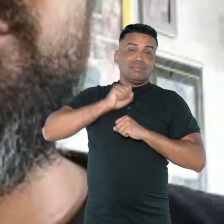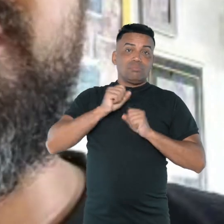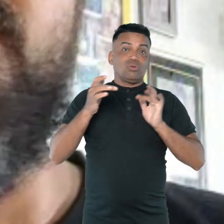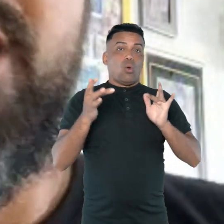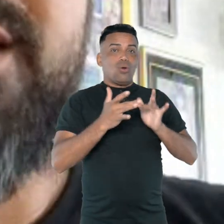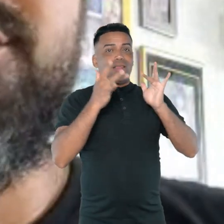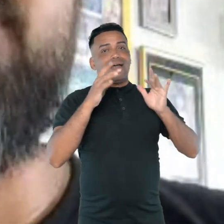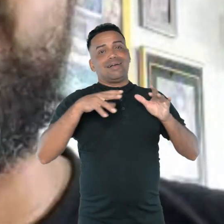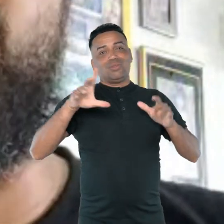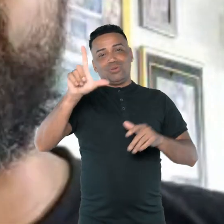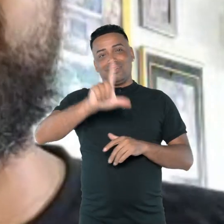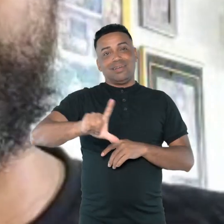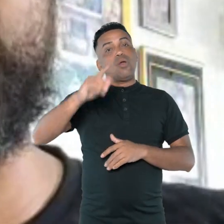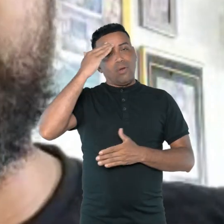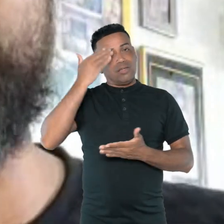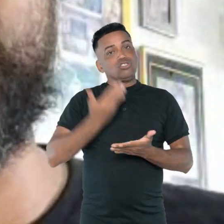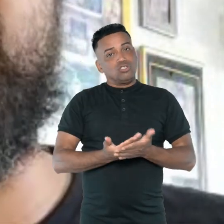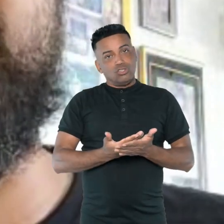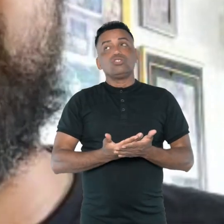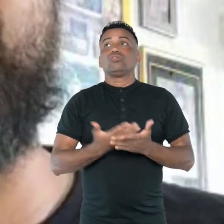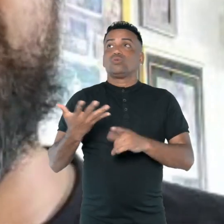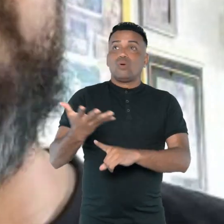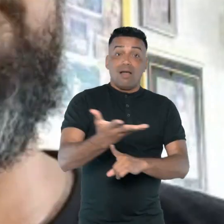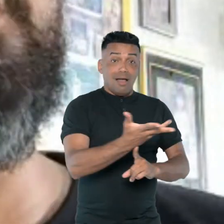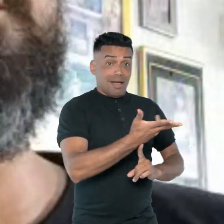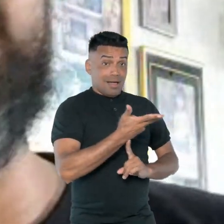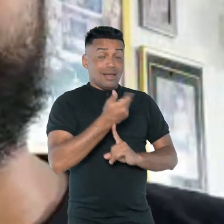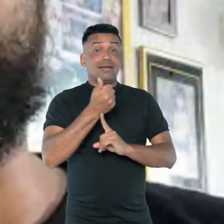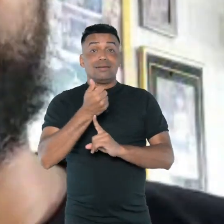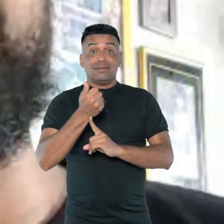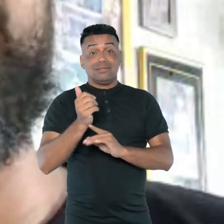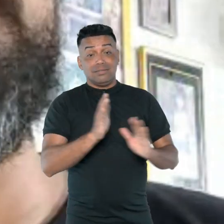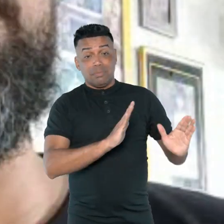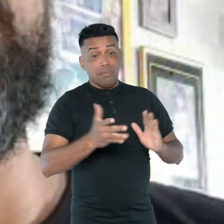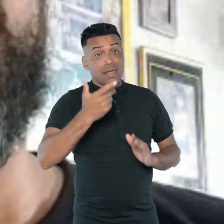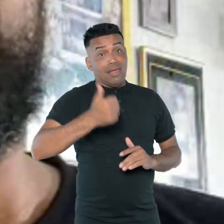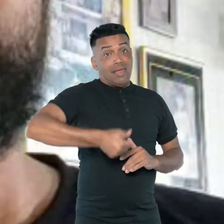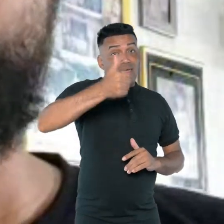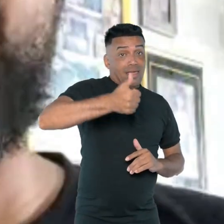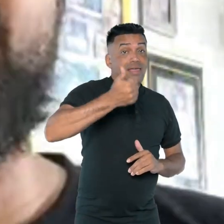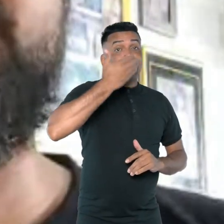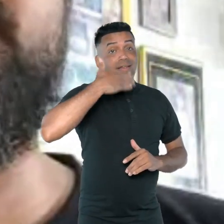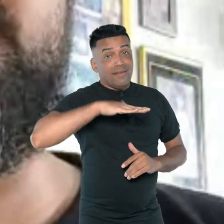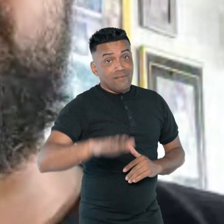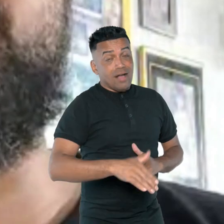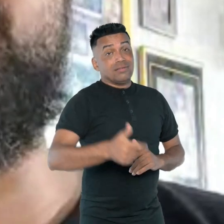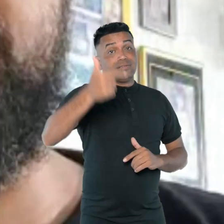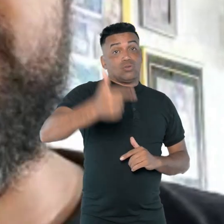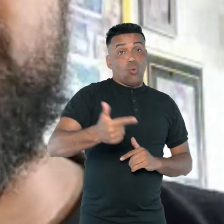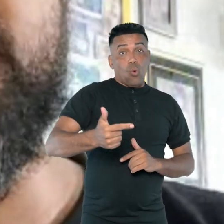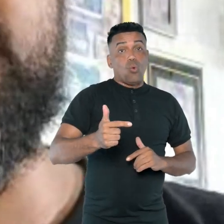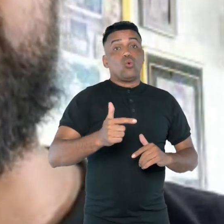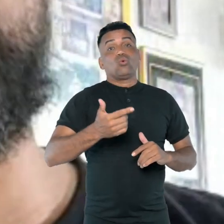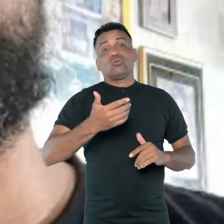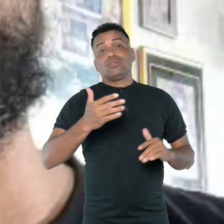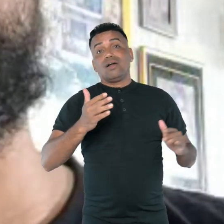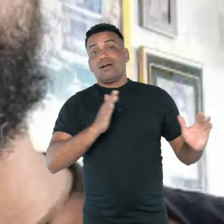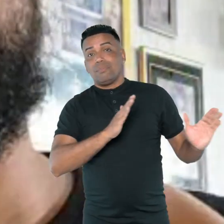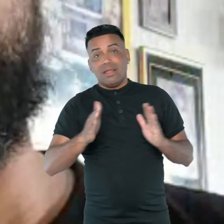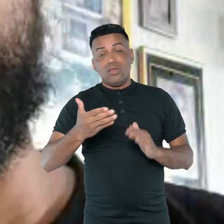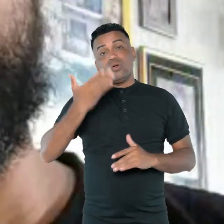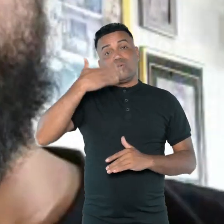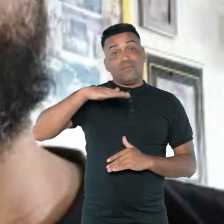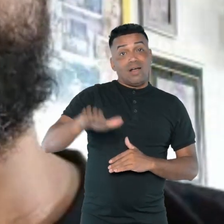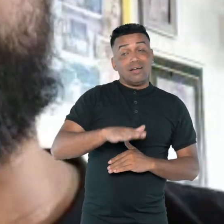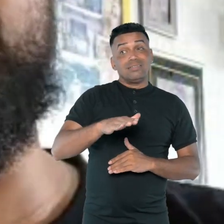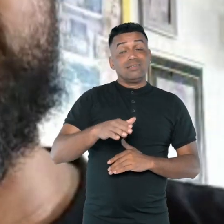com a literatura. E eu acredito que o contato com as artes na primeira infância e na segunda infância são capazes de nos tornar pessoas sensíveis,